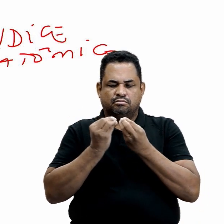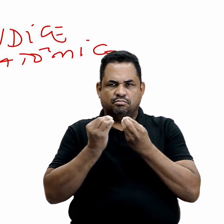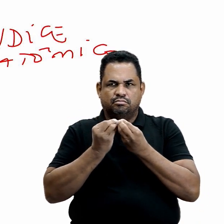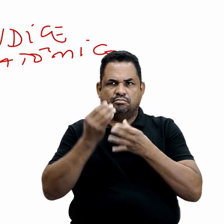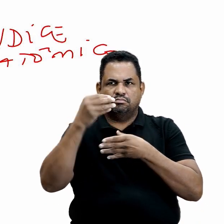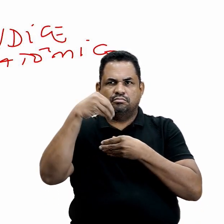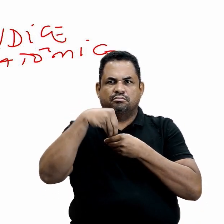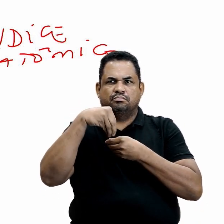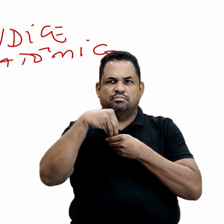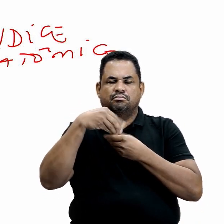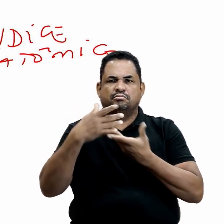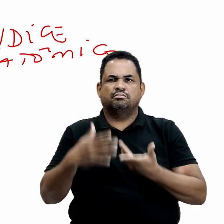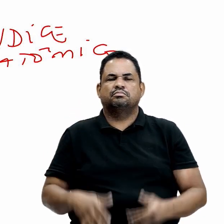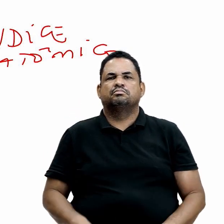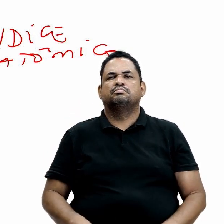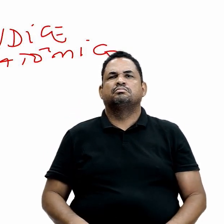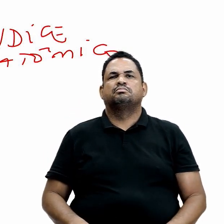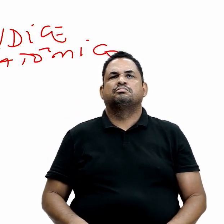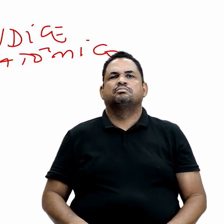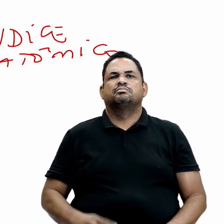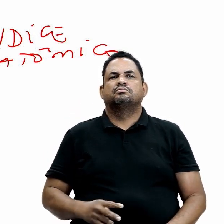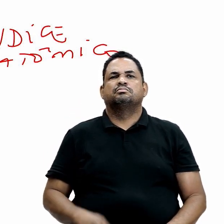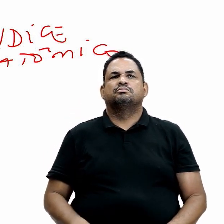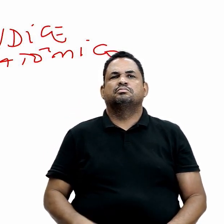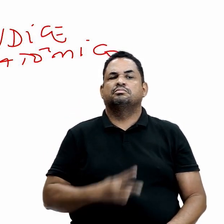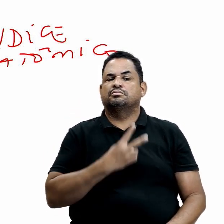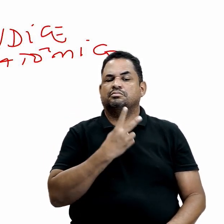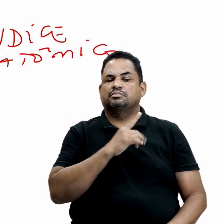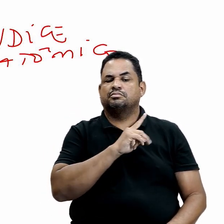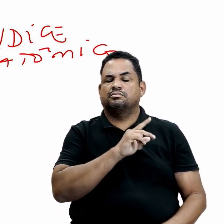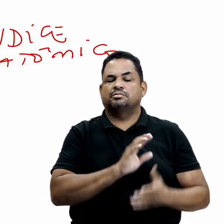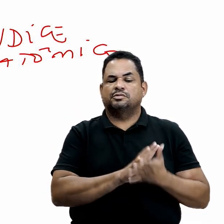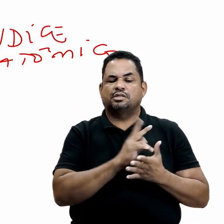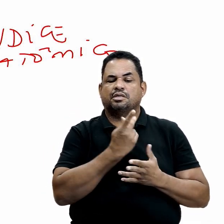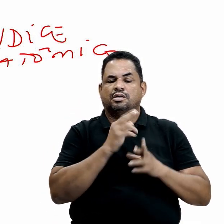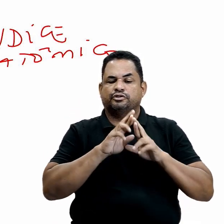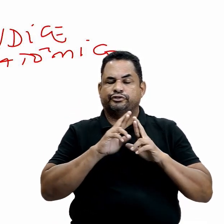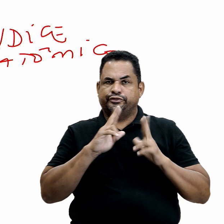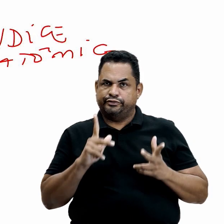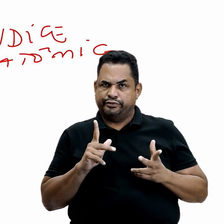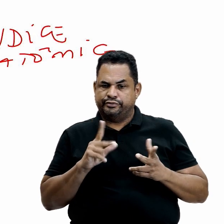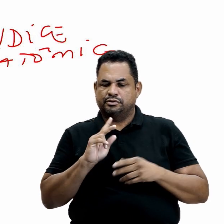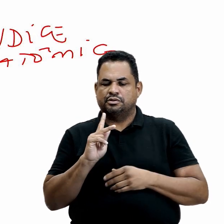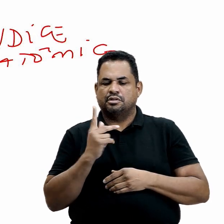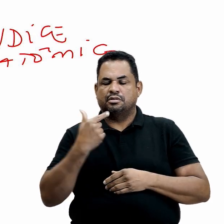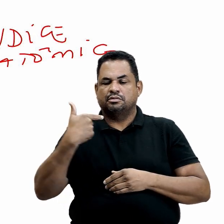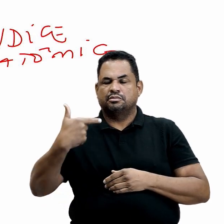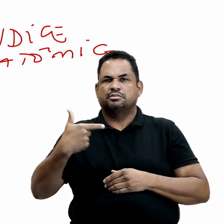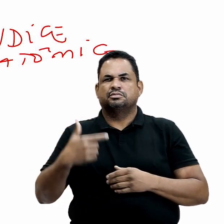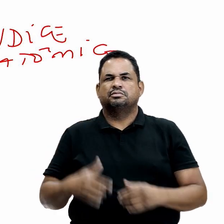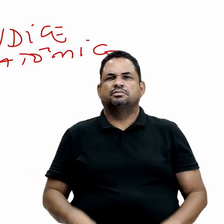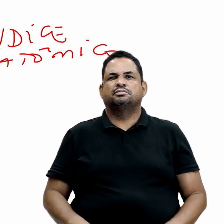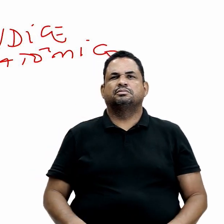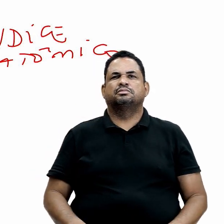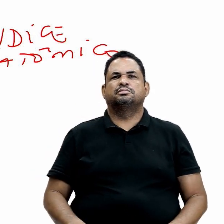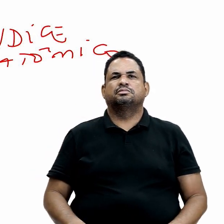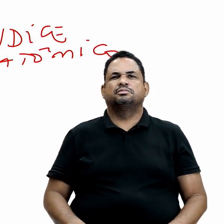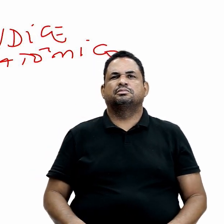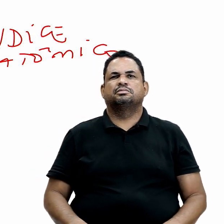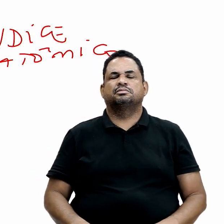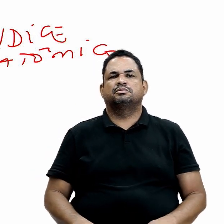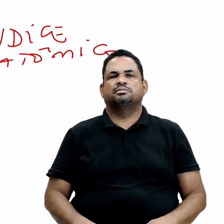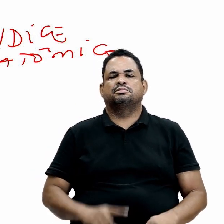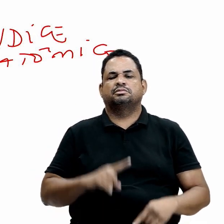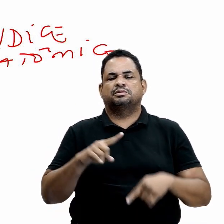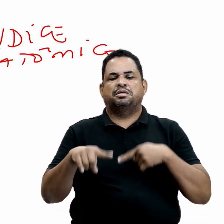molécula. 2H não é a mesma coisa que H2. H2, depois do átomo se ligar um com